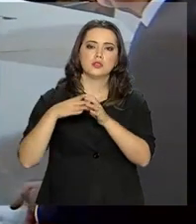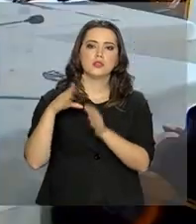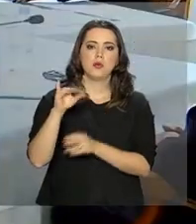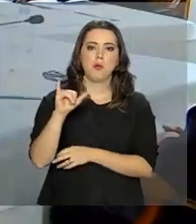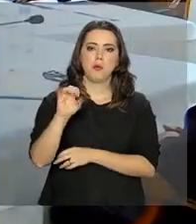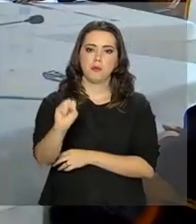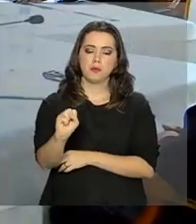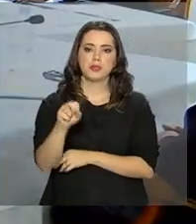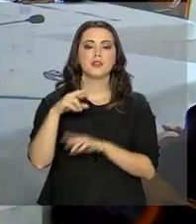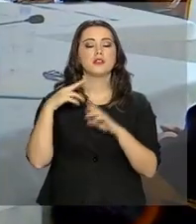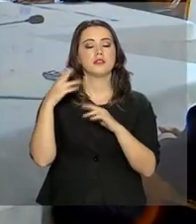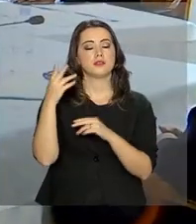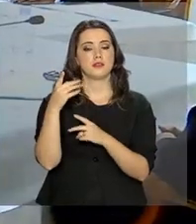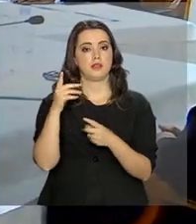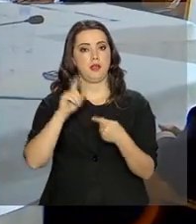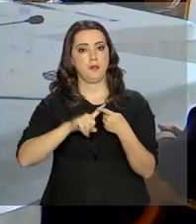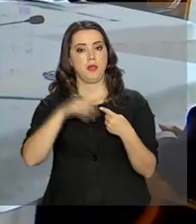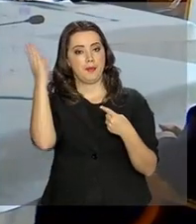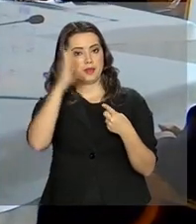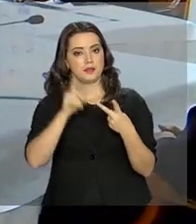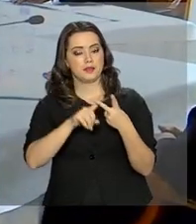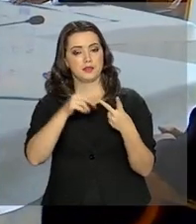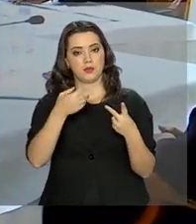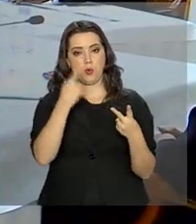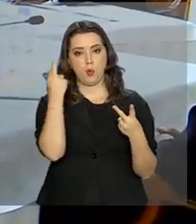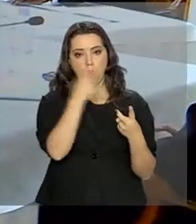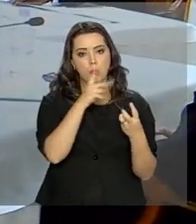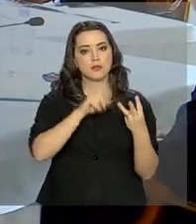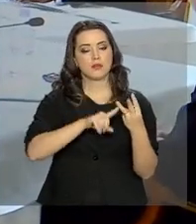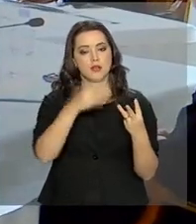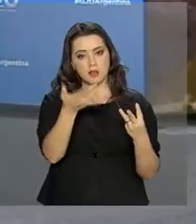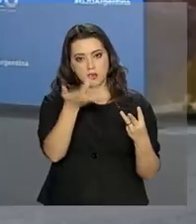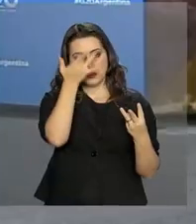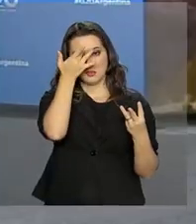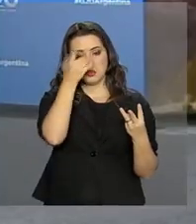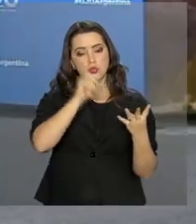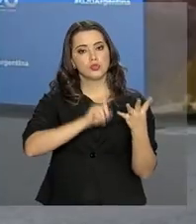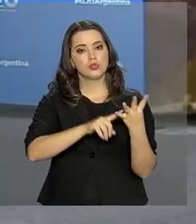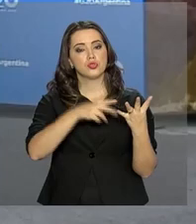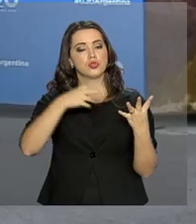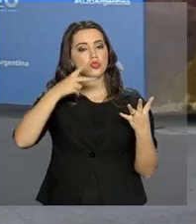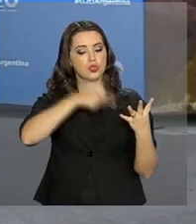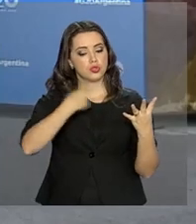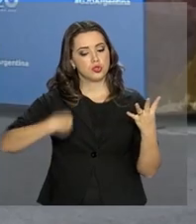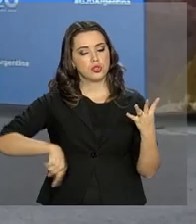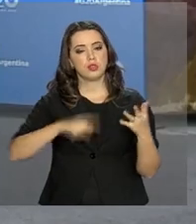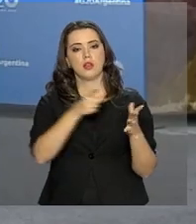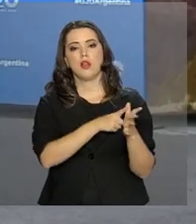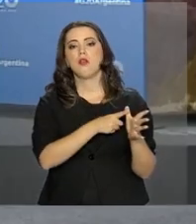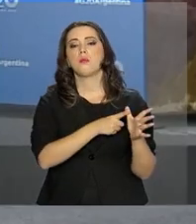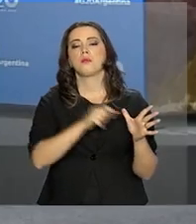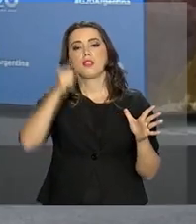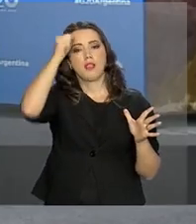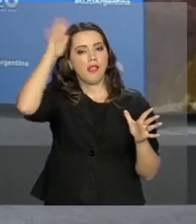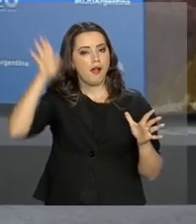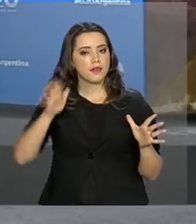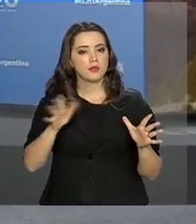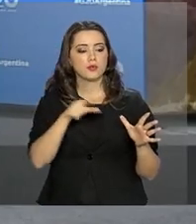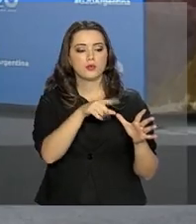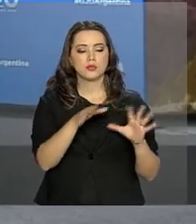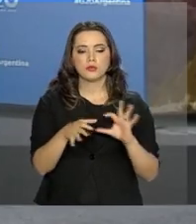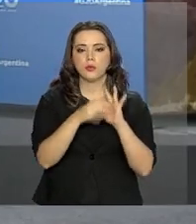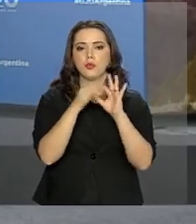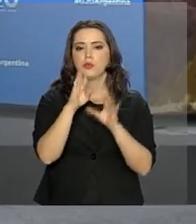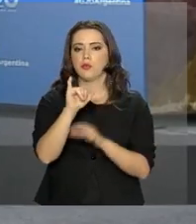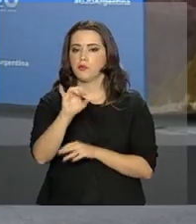que reúne, além do Brasil, Rússia, Índia, China e África do Sul. Em discurso, o presidente Michel Temer destacou